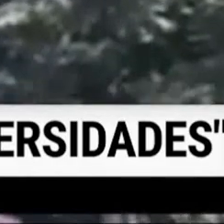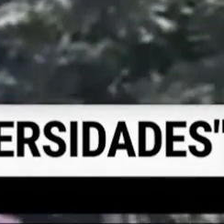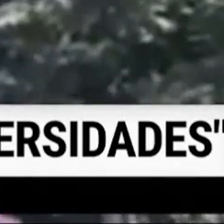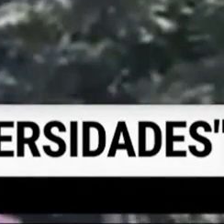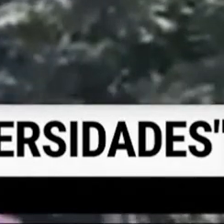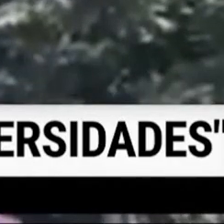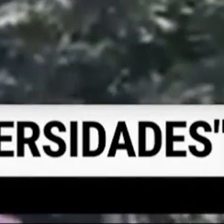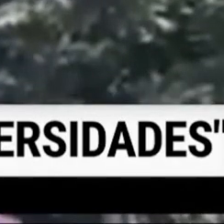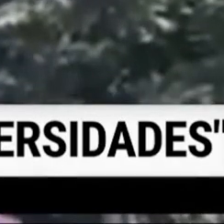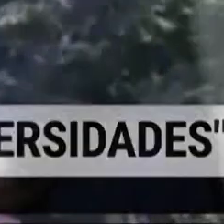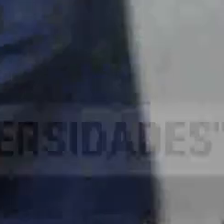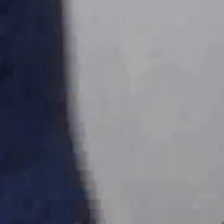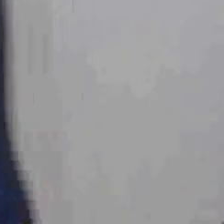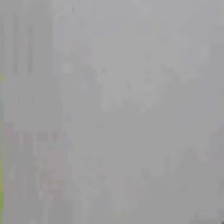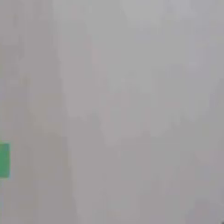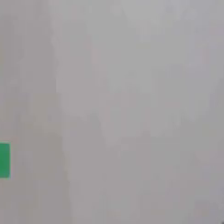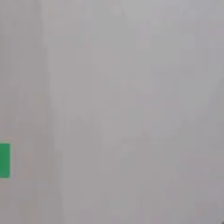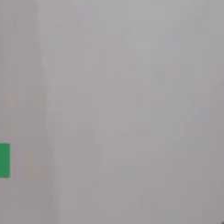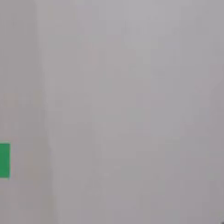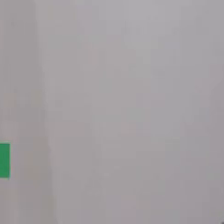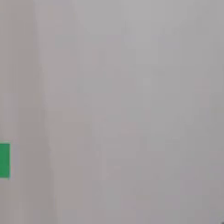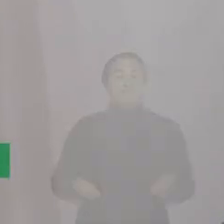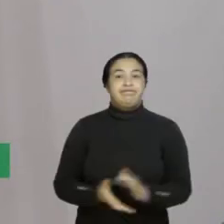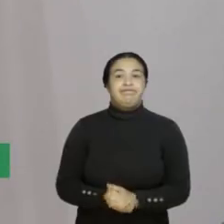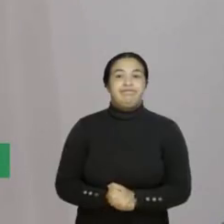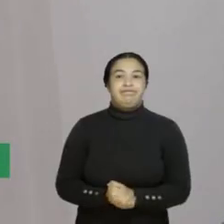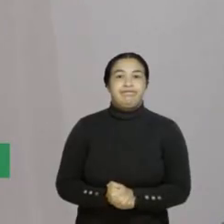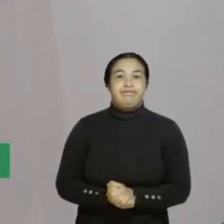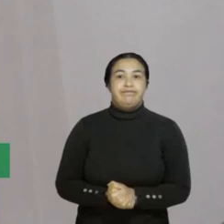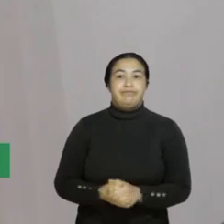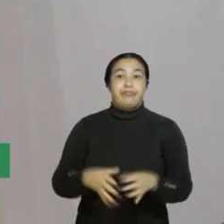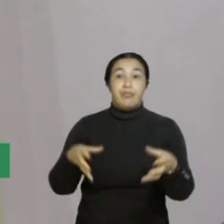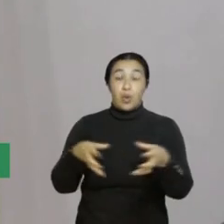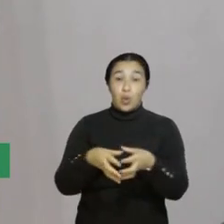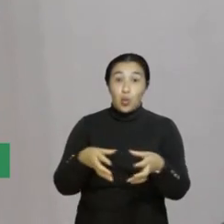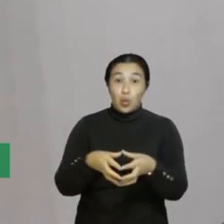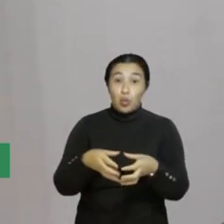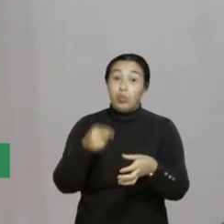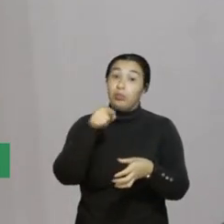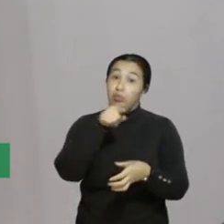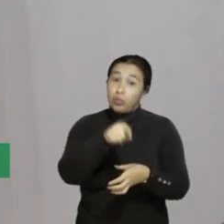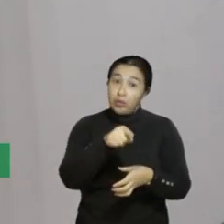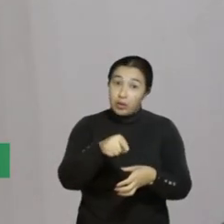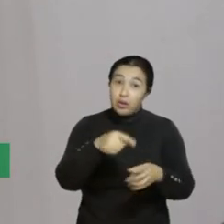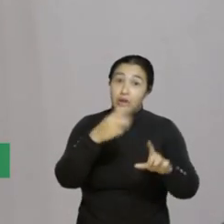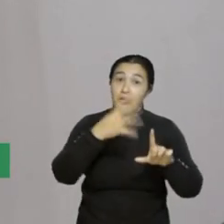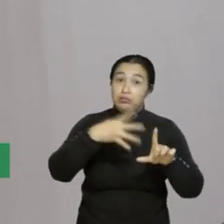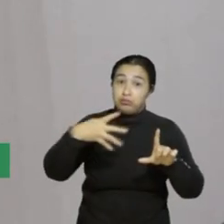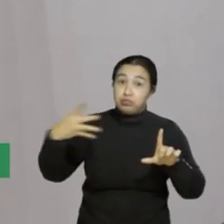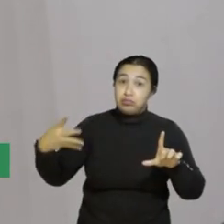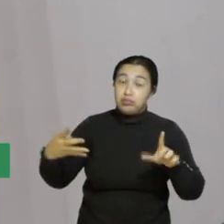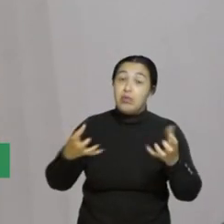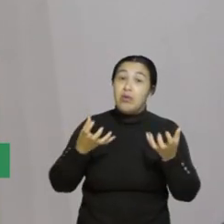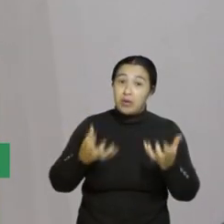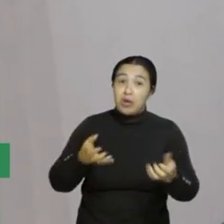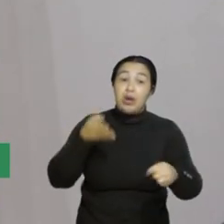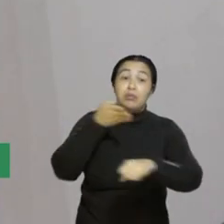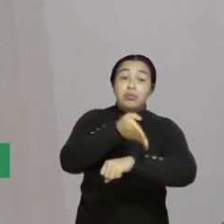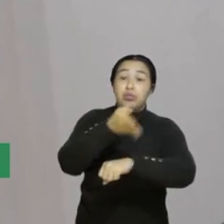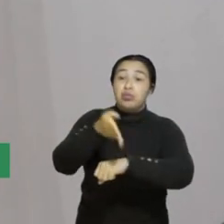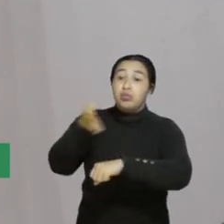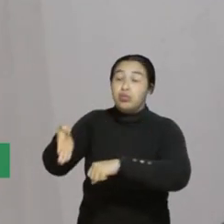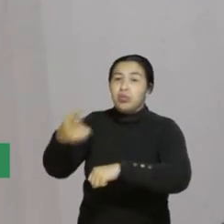LGBTfóbico. Pois bem, o próprio movimento admite essa intenção de acessar a mentalidade